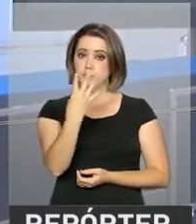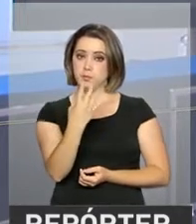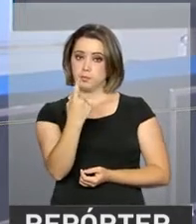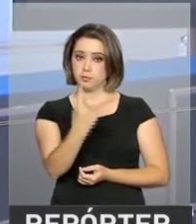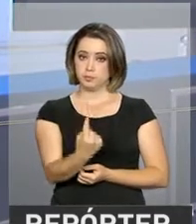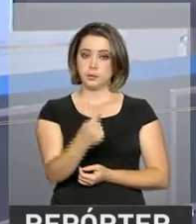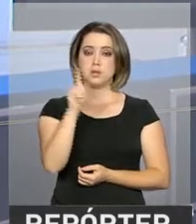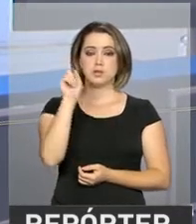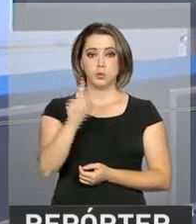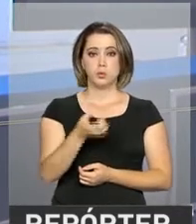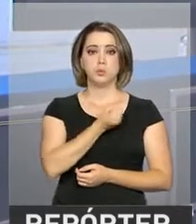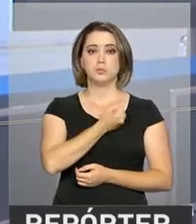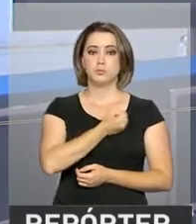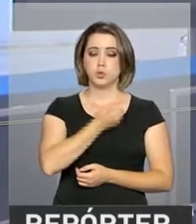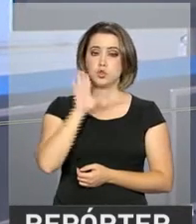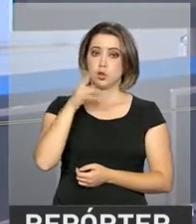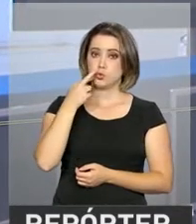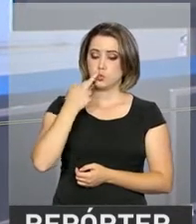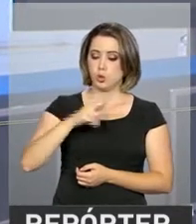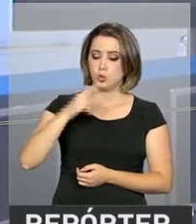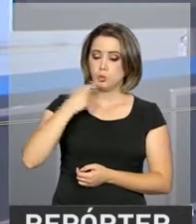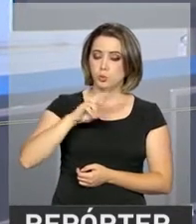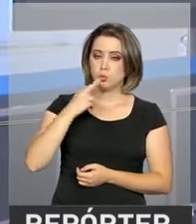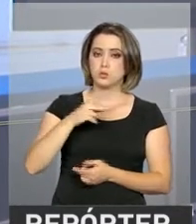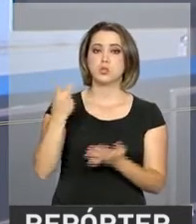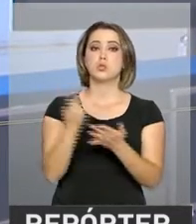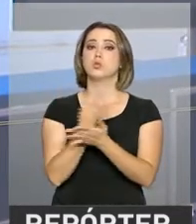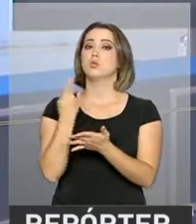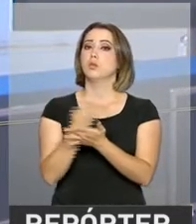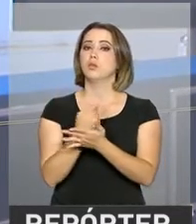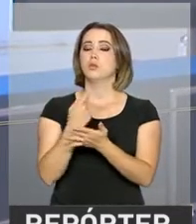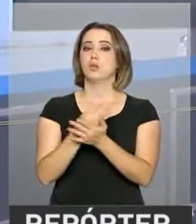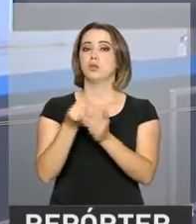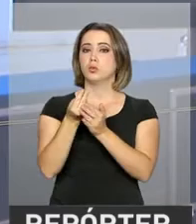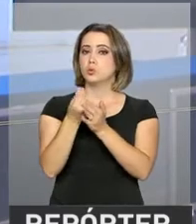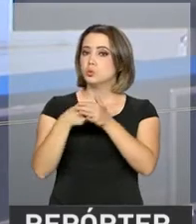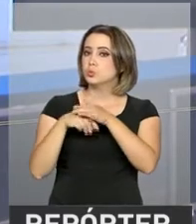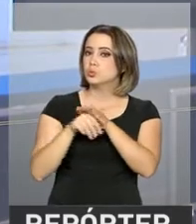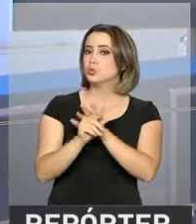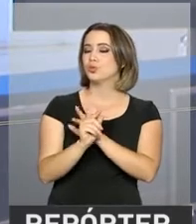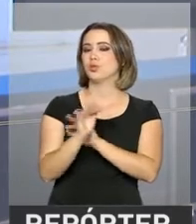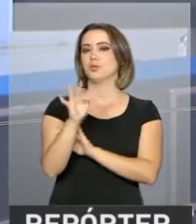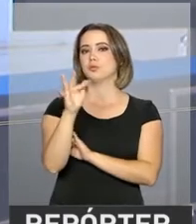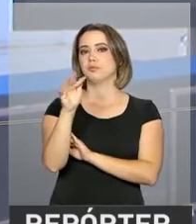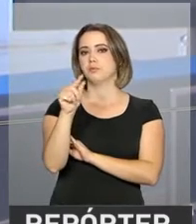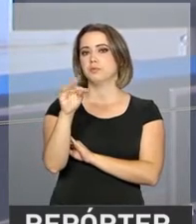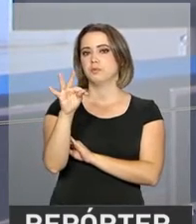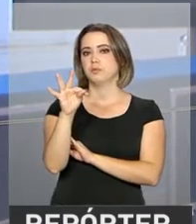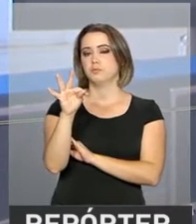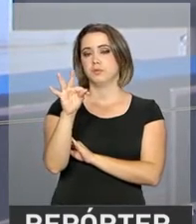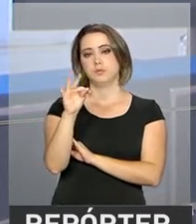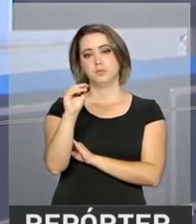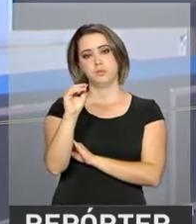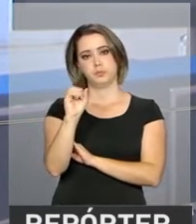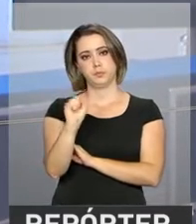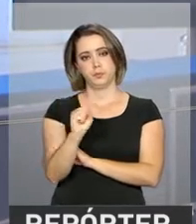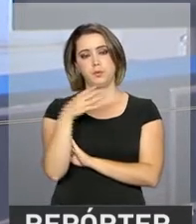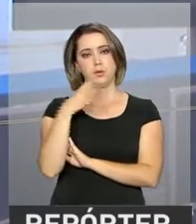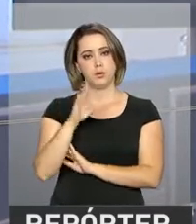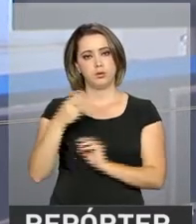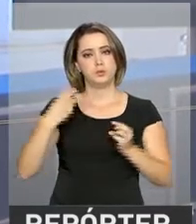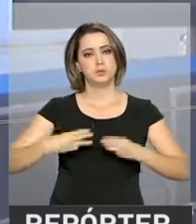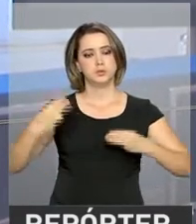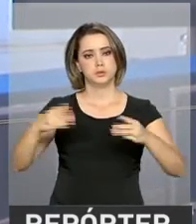5341 esse é o número de denúncias de irregularidades no depósito do FGTS que o Ministério do Trabalho recebeu